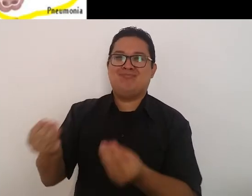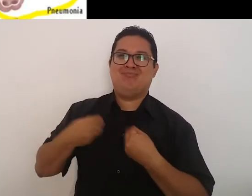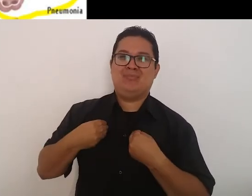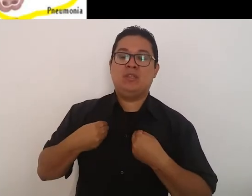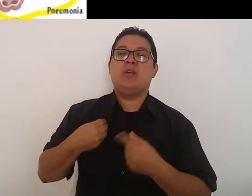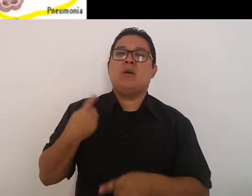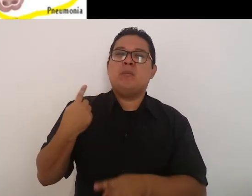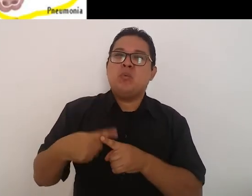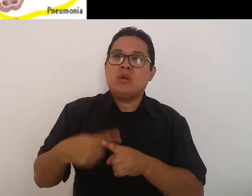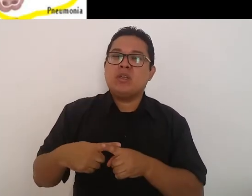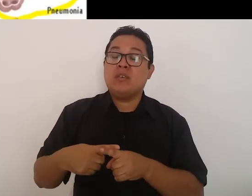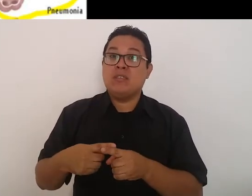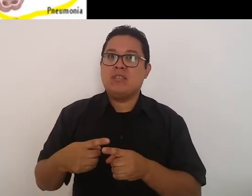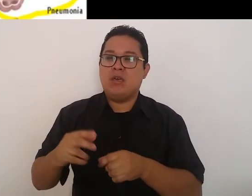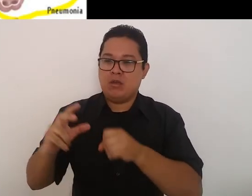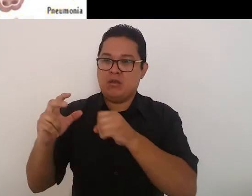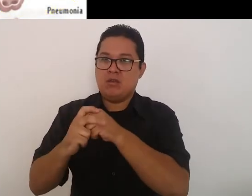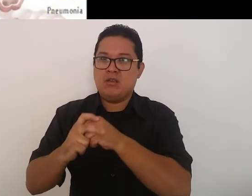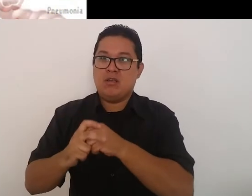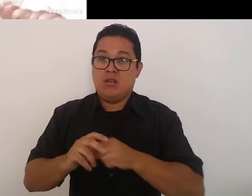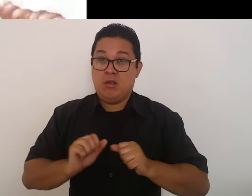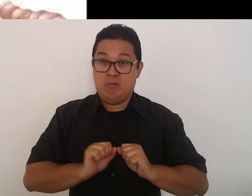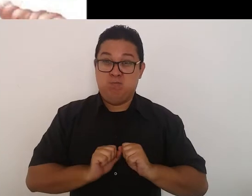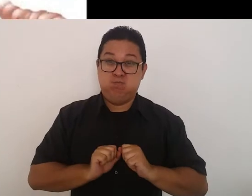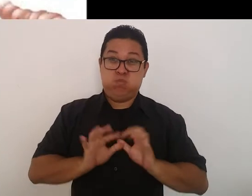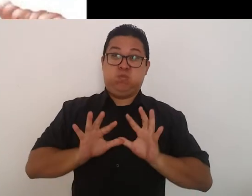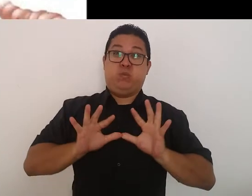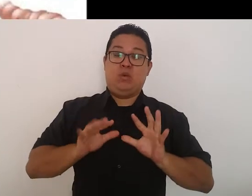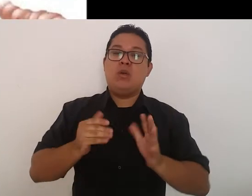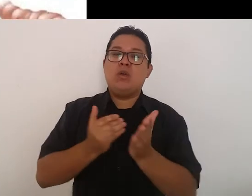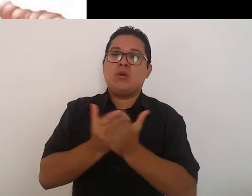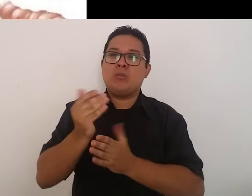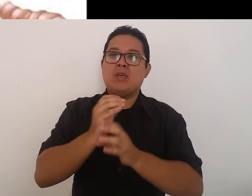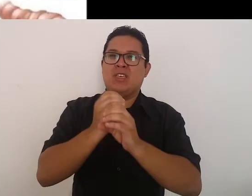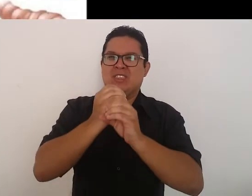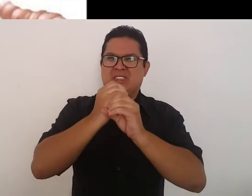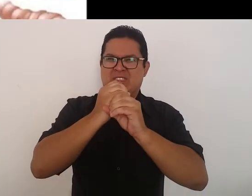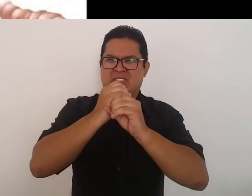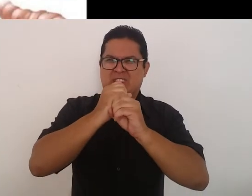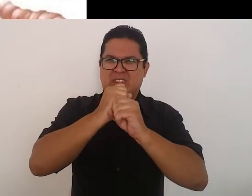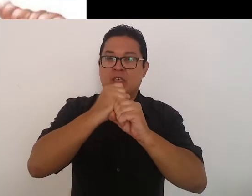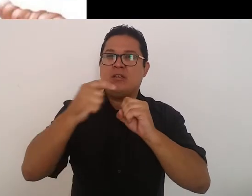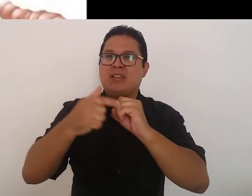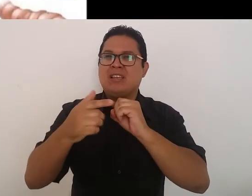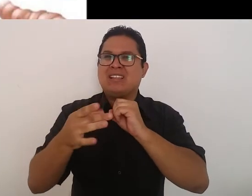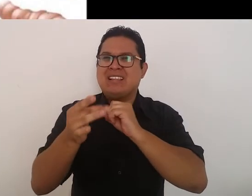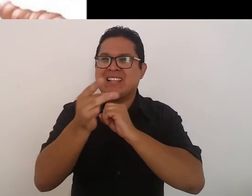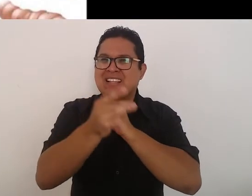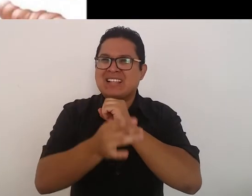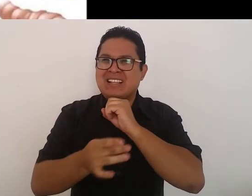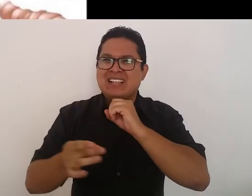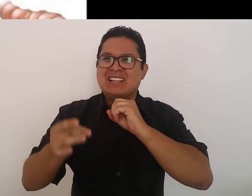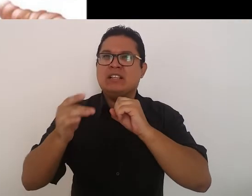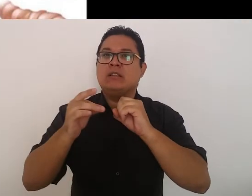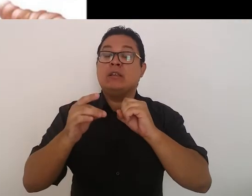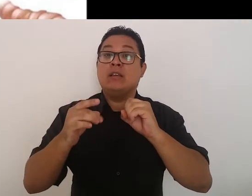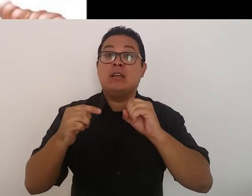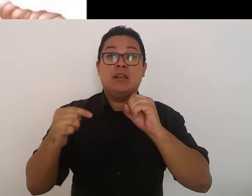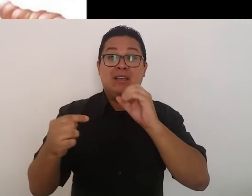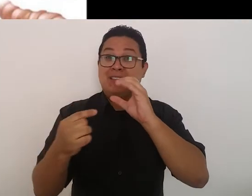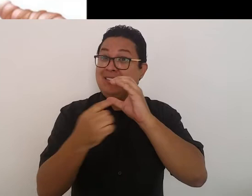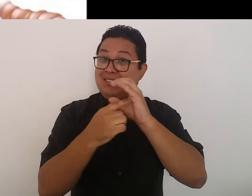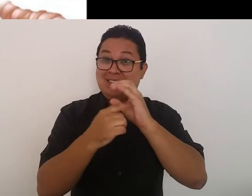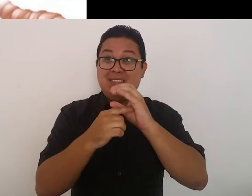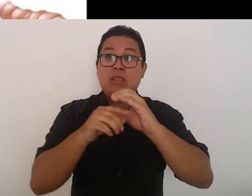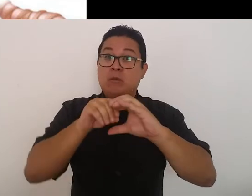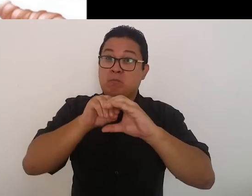excesso de muco, excesso de estruturas, excesso de proteínas ali, tá? Que vão se acumulando, tá?